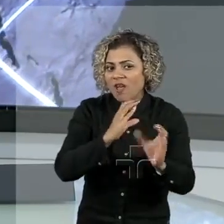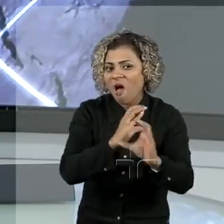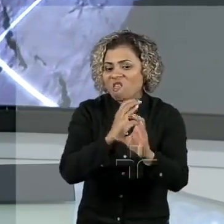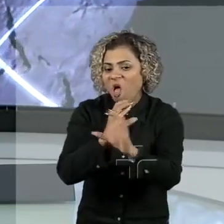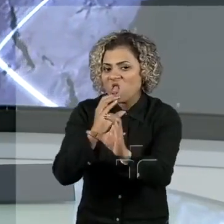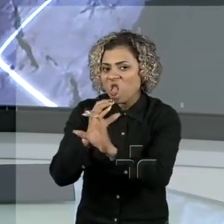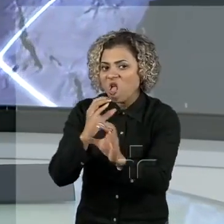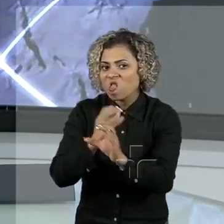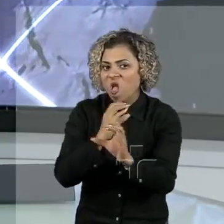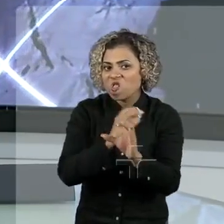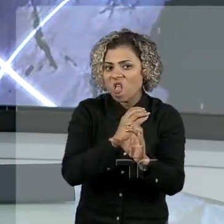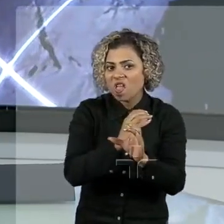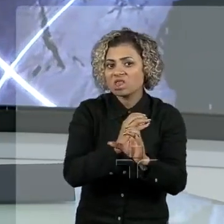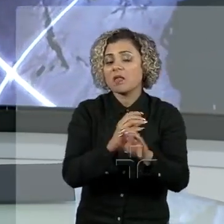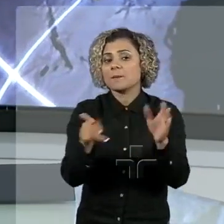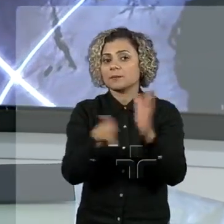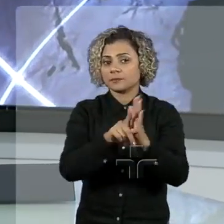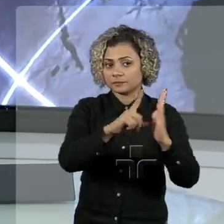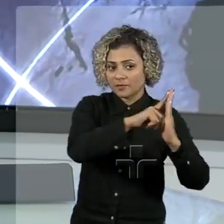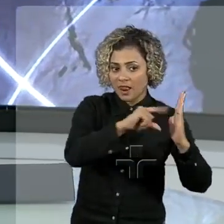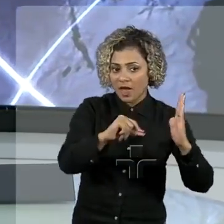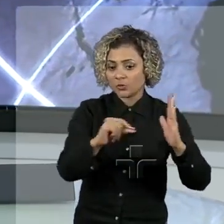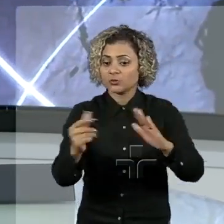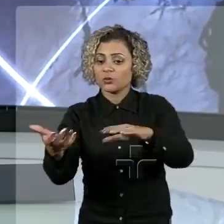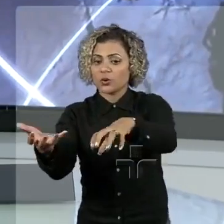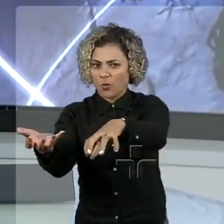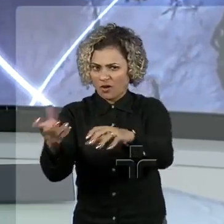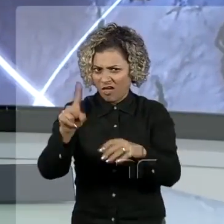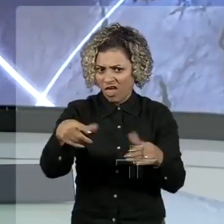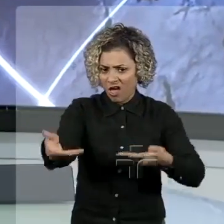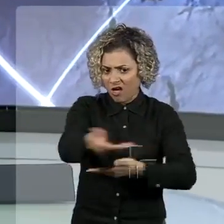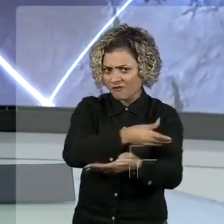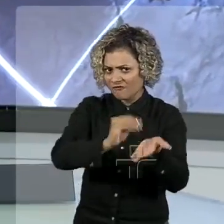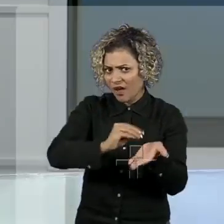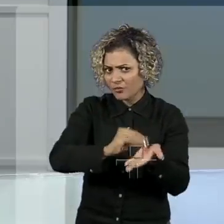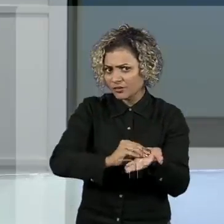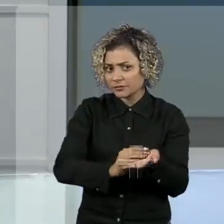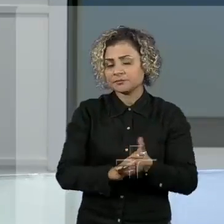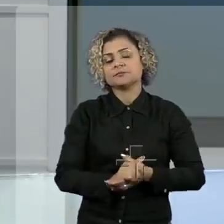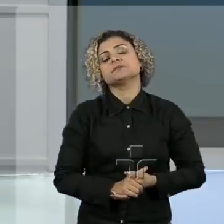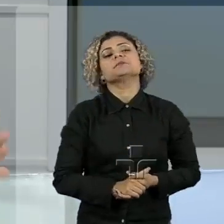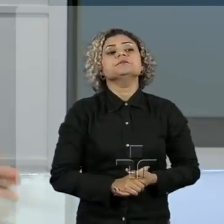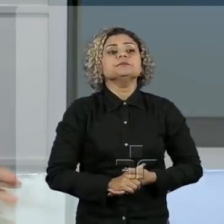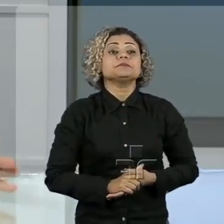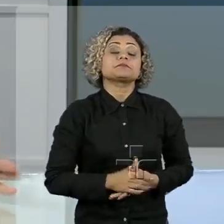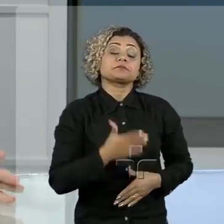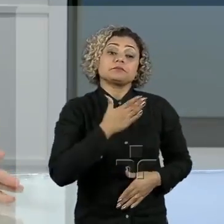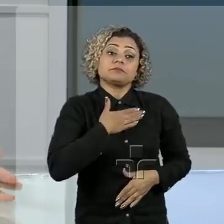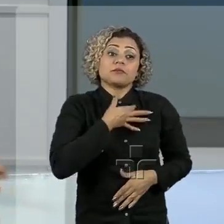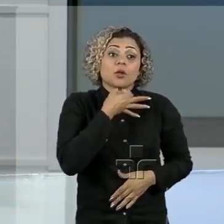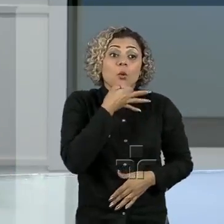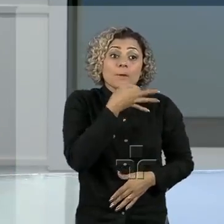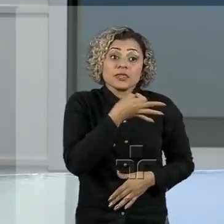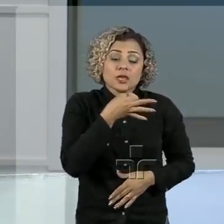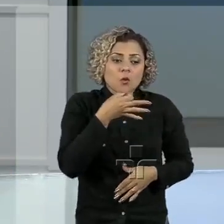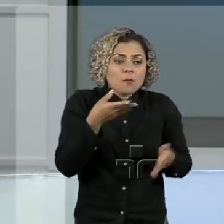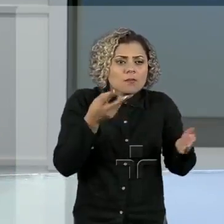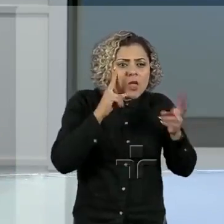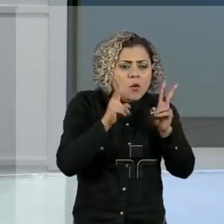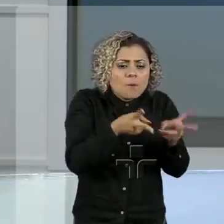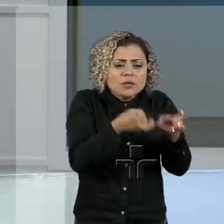de entendimento entre Planalto e Congresso? Deputada, por favor. Olha, o que eu estou identificando neste momento